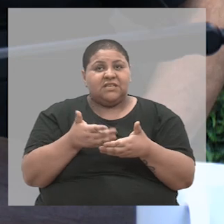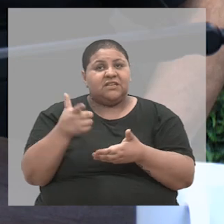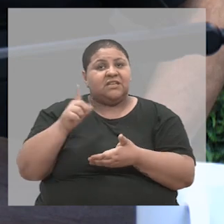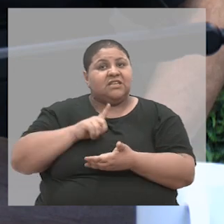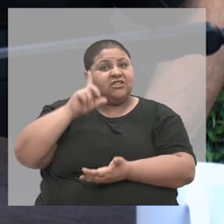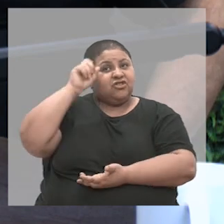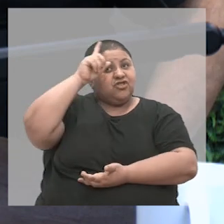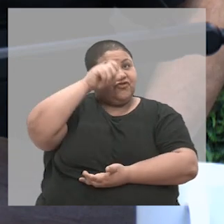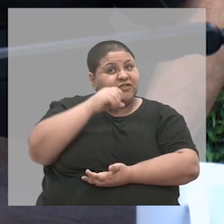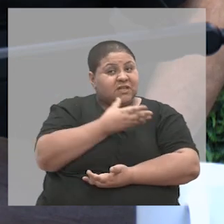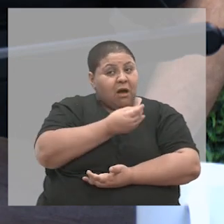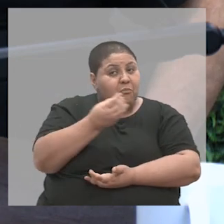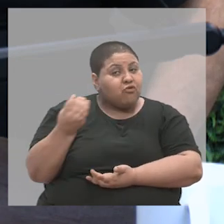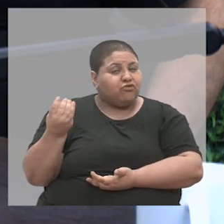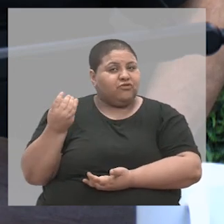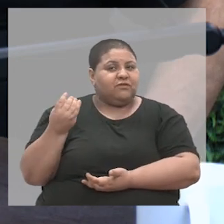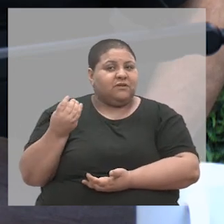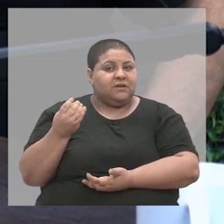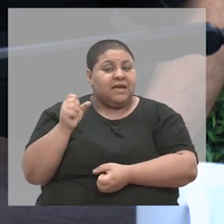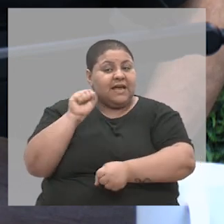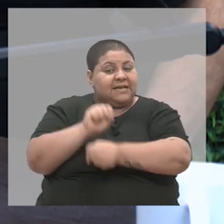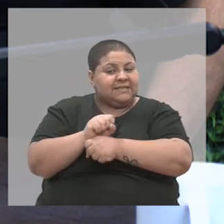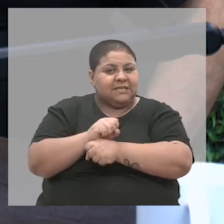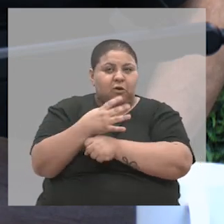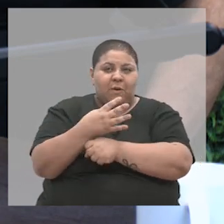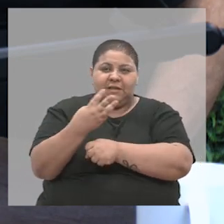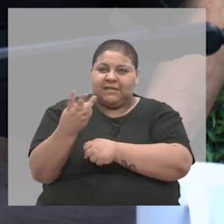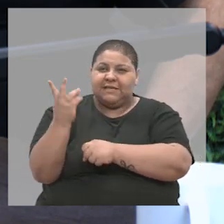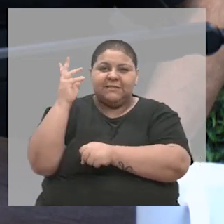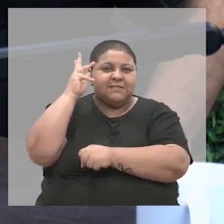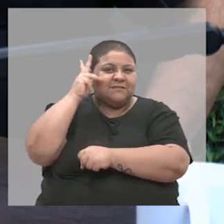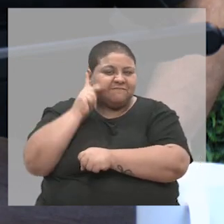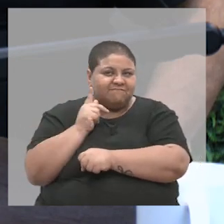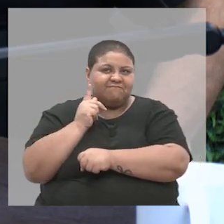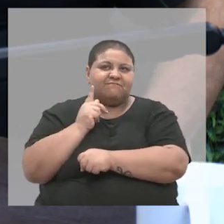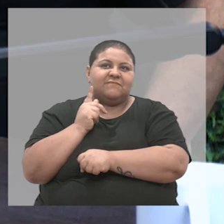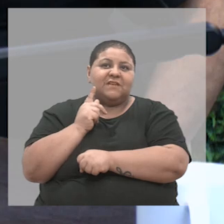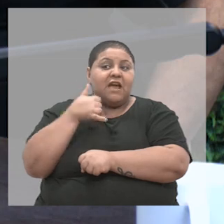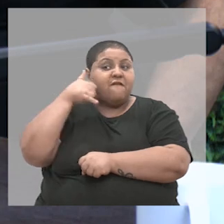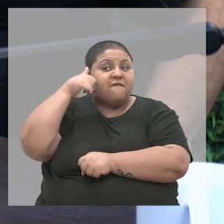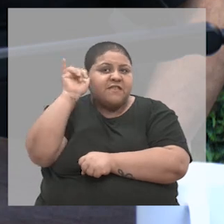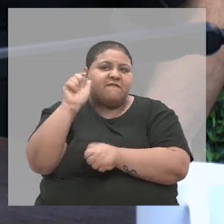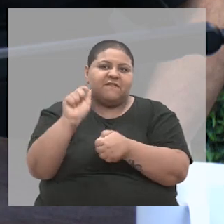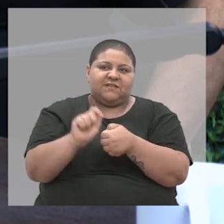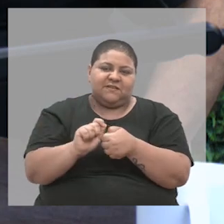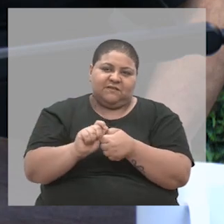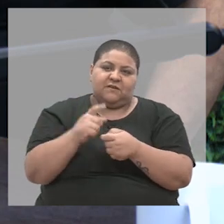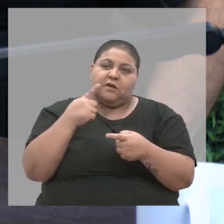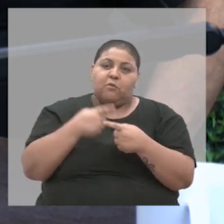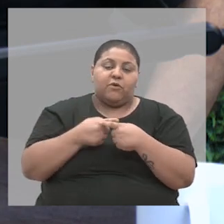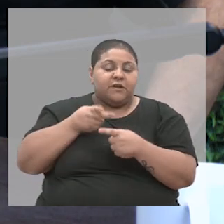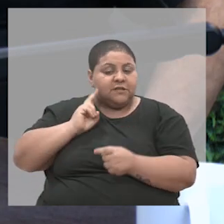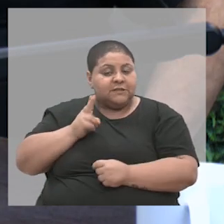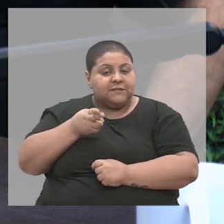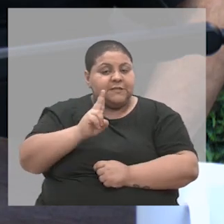dificultar muito mais pra frente. Então essa parada de 4, 3 dias é algo que normalmente se evita de fazer. Sempre tem que manter um ritmo. Não, às vezes tu para